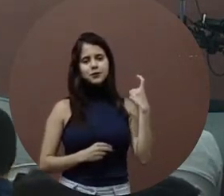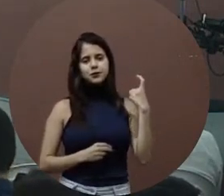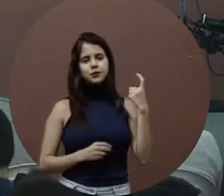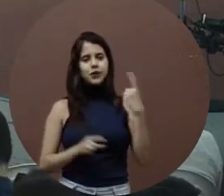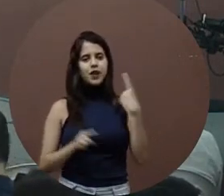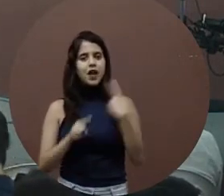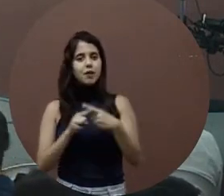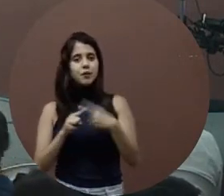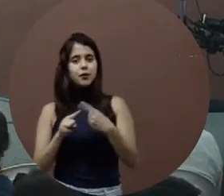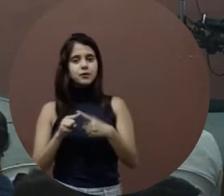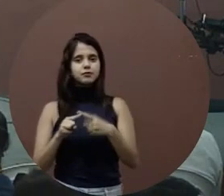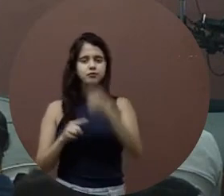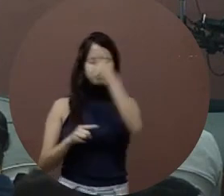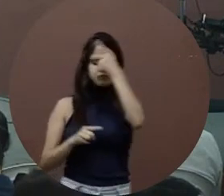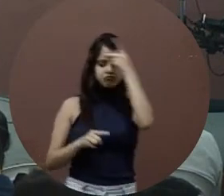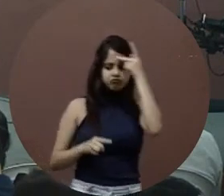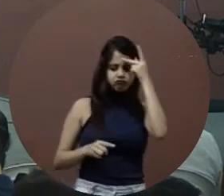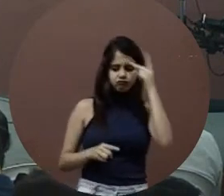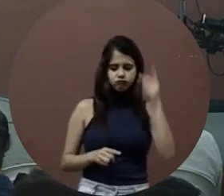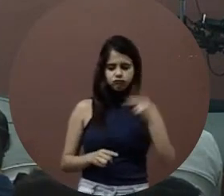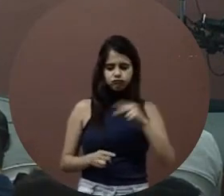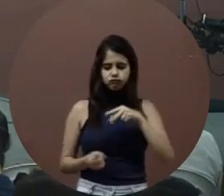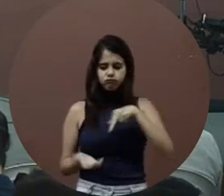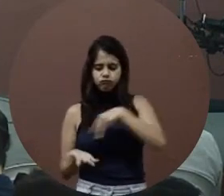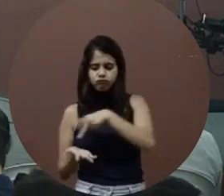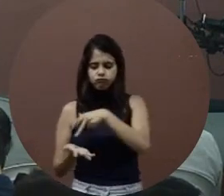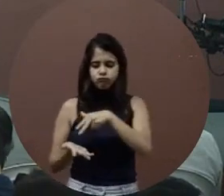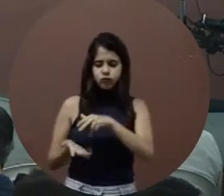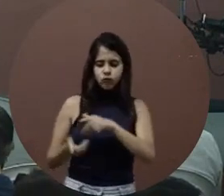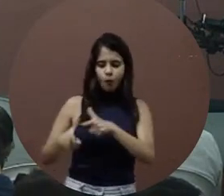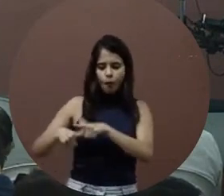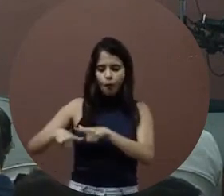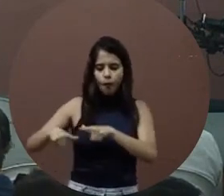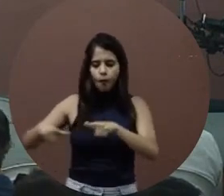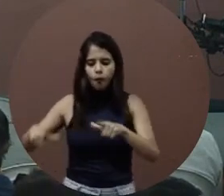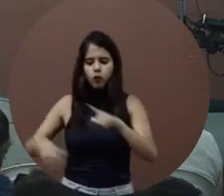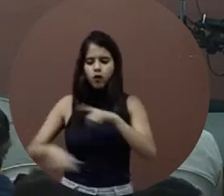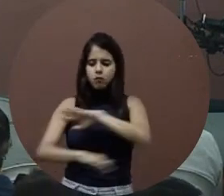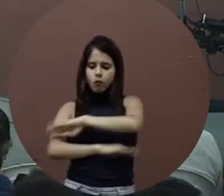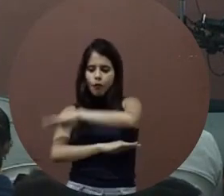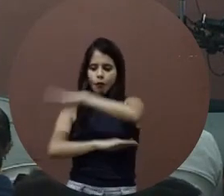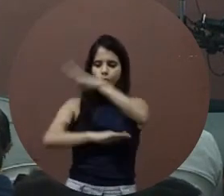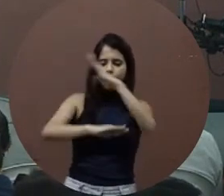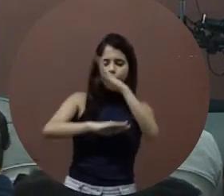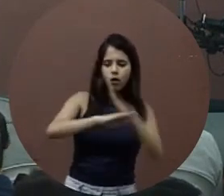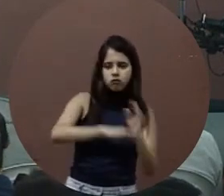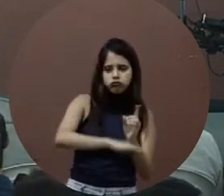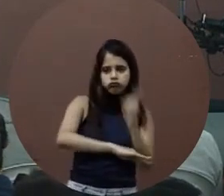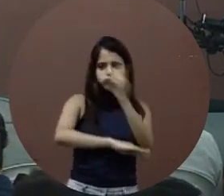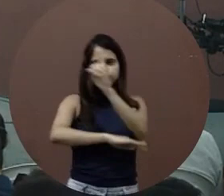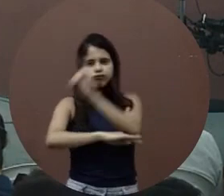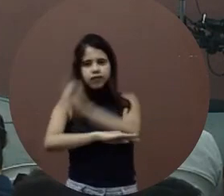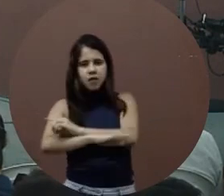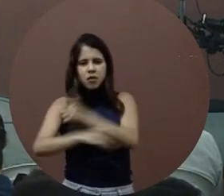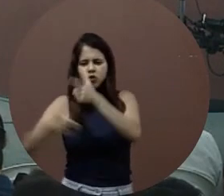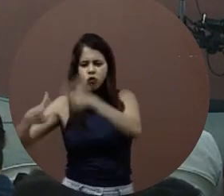Andaram errantes pelos desertos, pelos montes, pelas covas, pelos antros da terra.